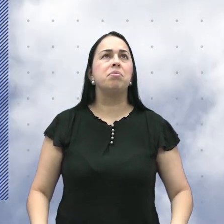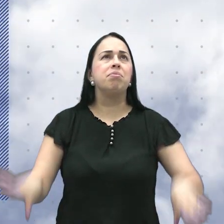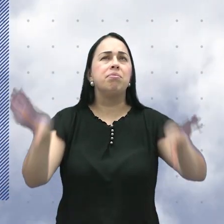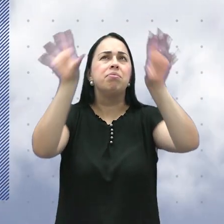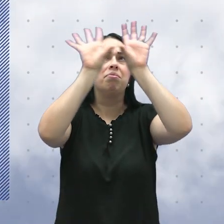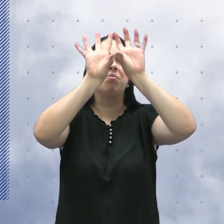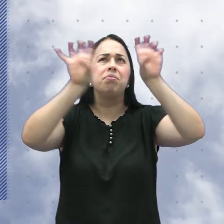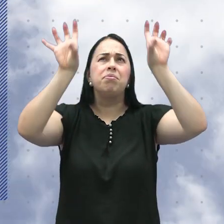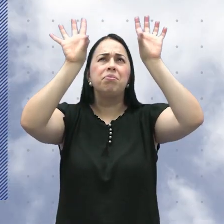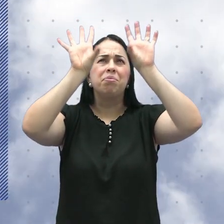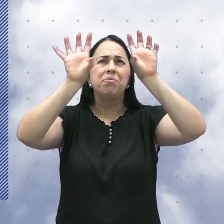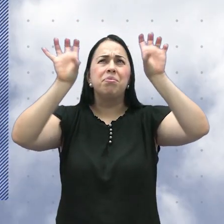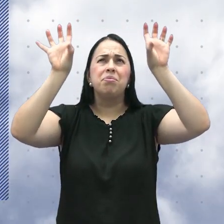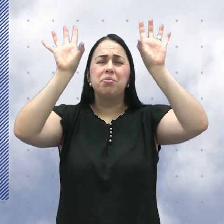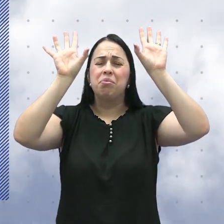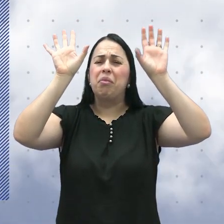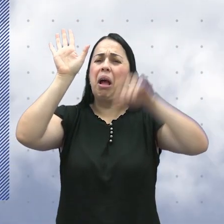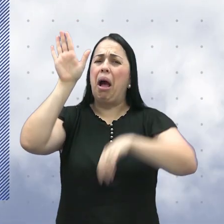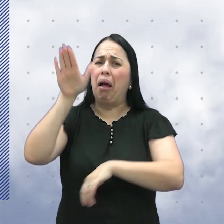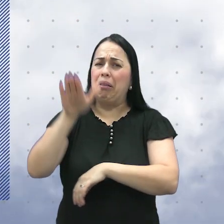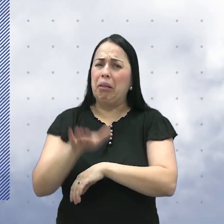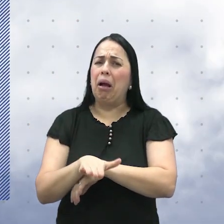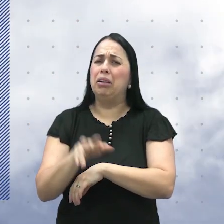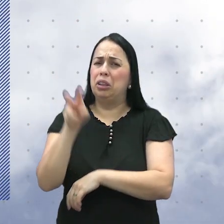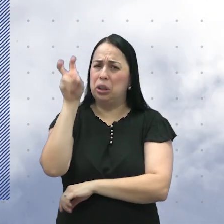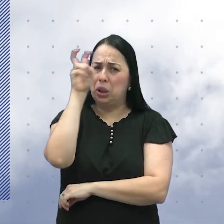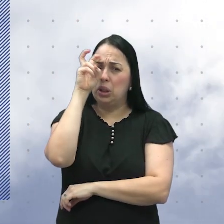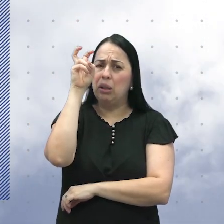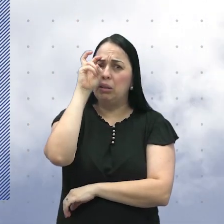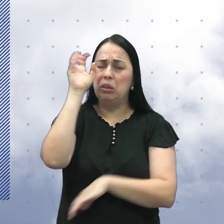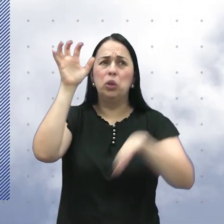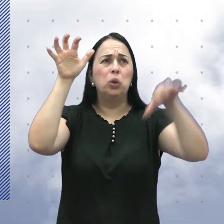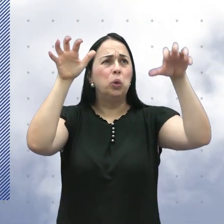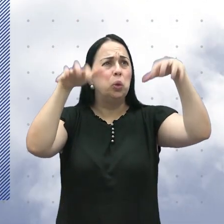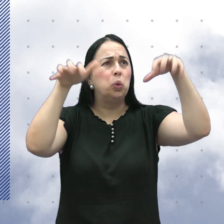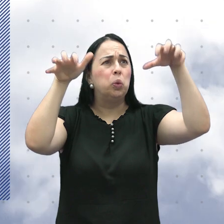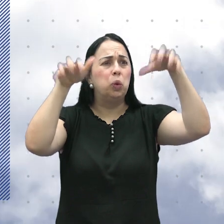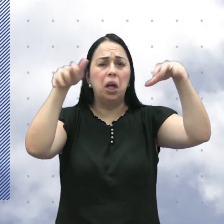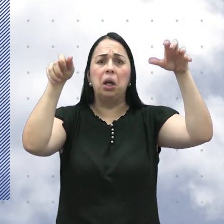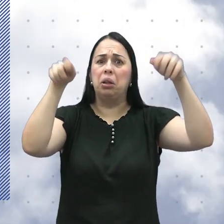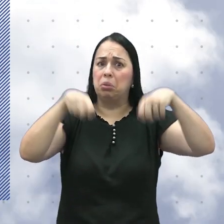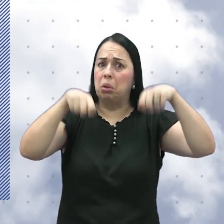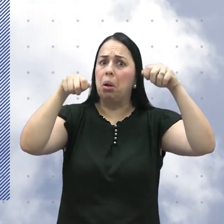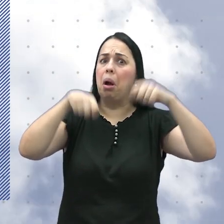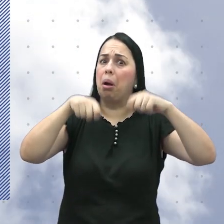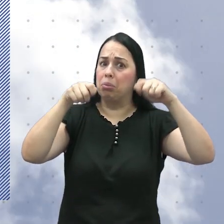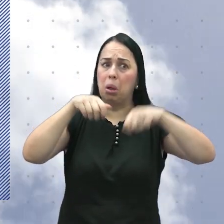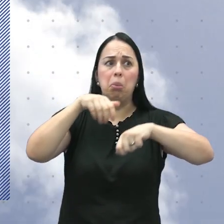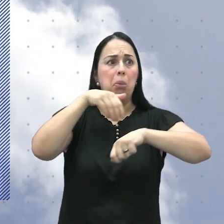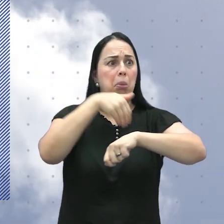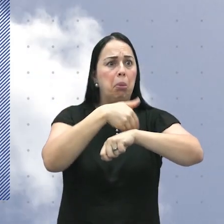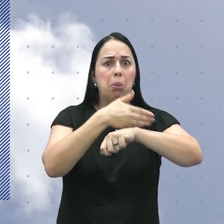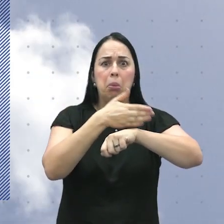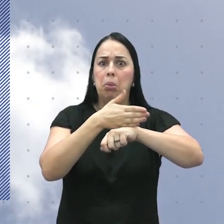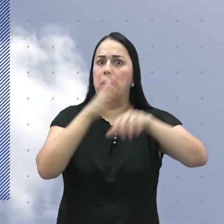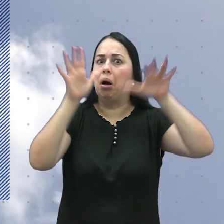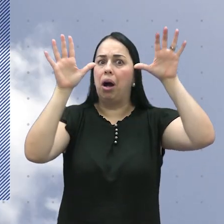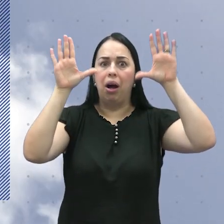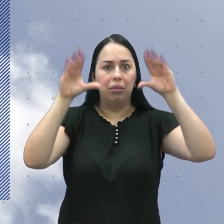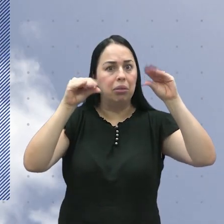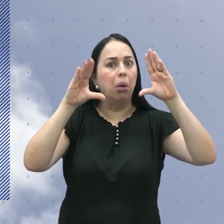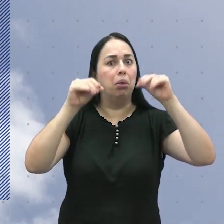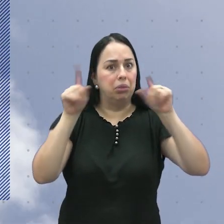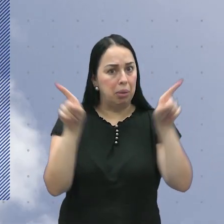O céu nublado se mantém durante a tarde desta quinta-feira, com possibilidades de chuva a qualquer hora que seguem